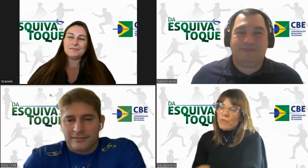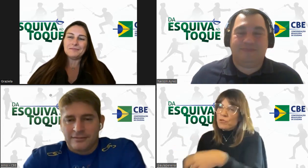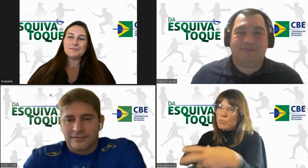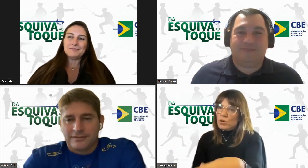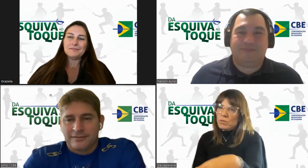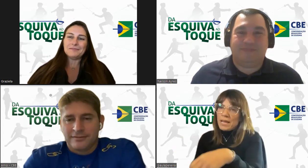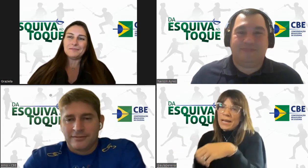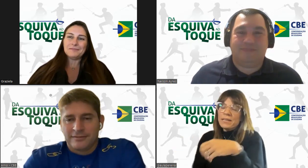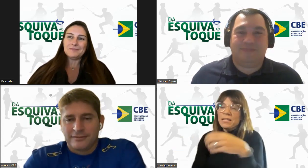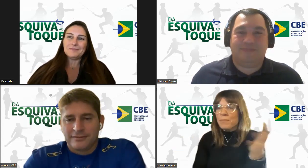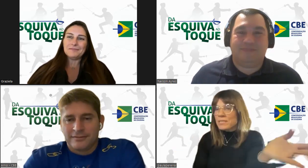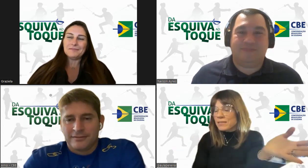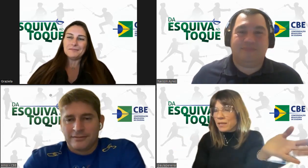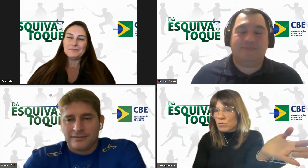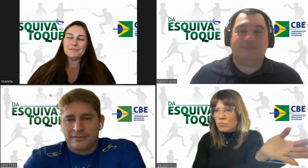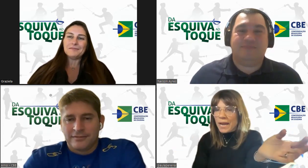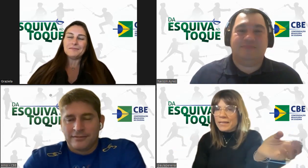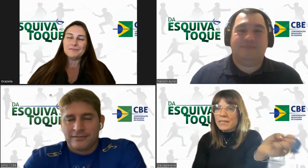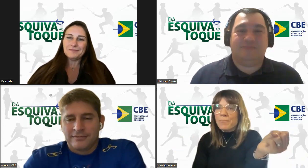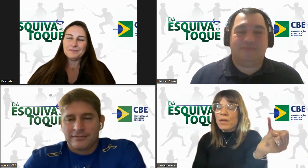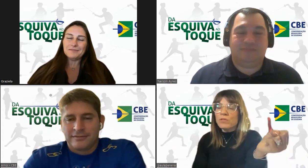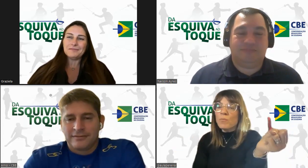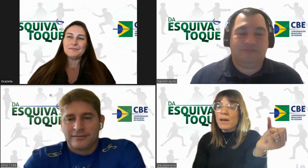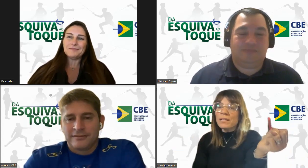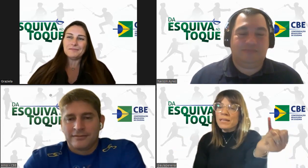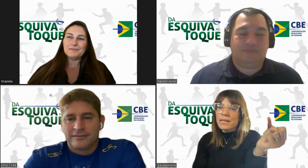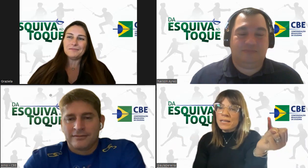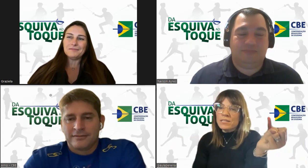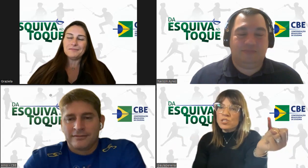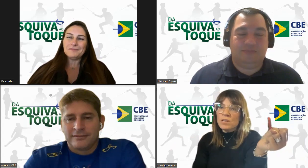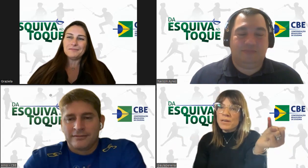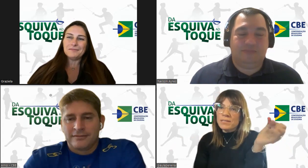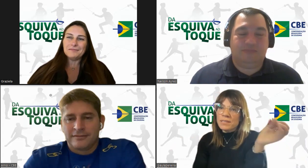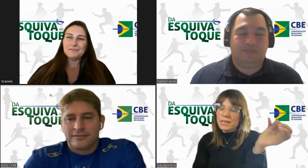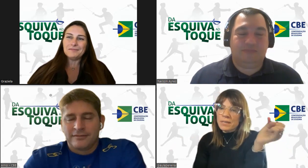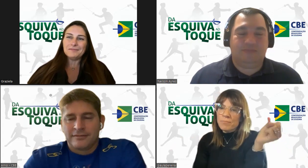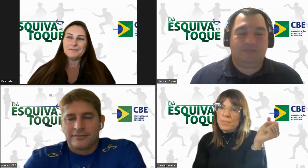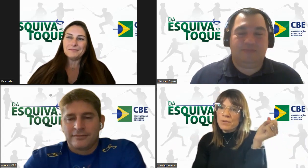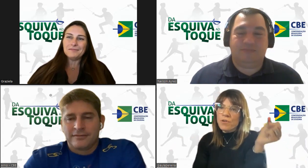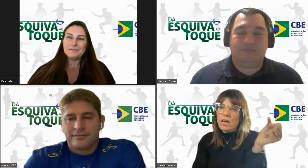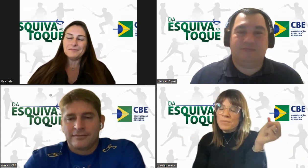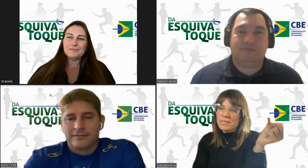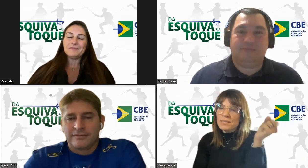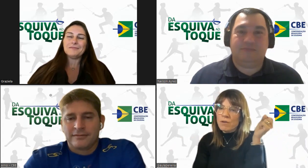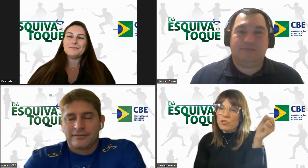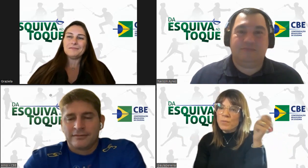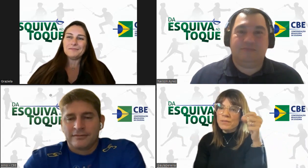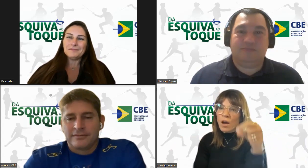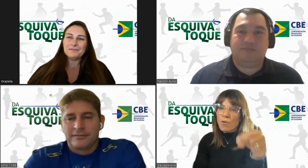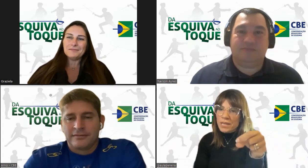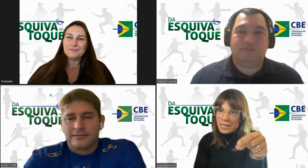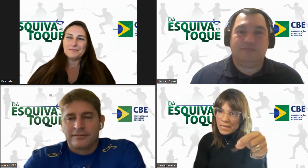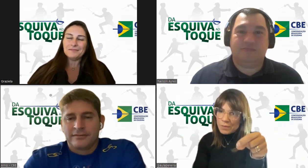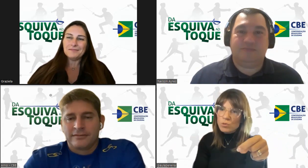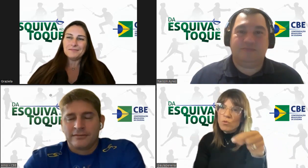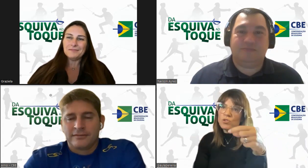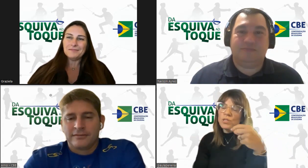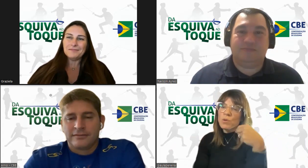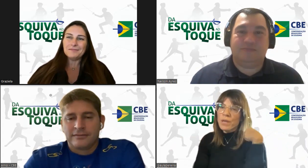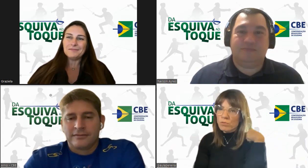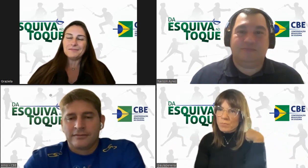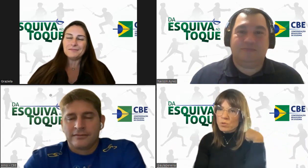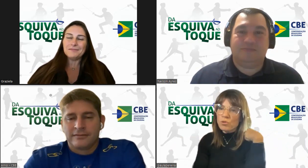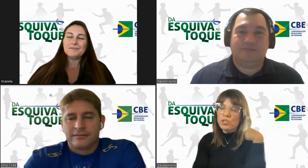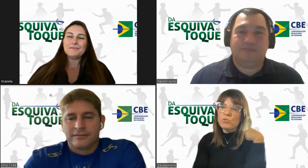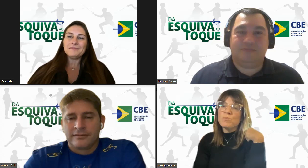Então eu fico em Porto Alegre né mas tá tendo online também eu tenho uma clínica que se chama uns tuck performance saúde mental e equilíbrio